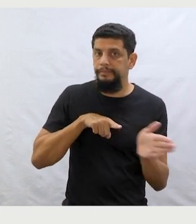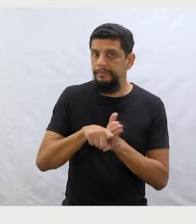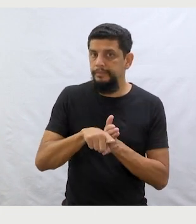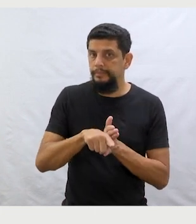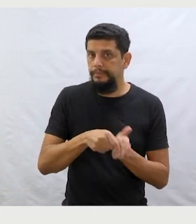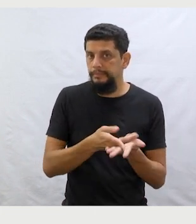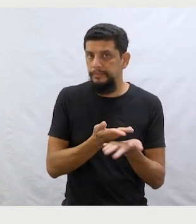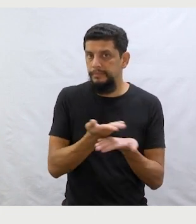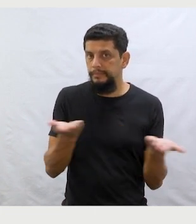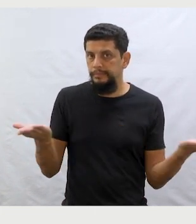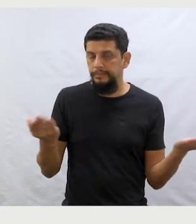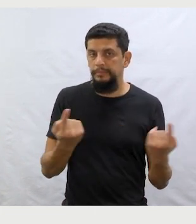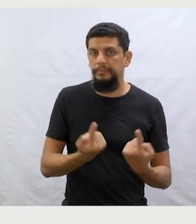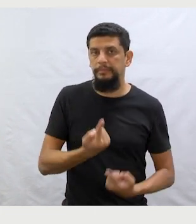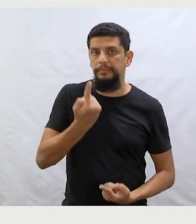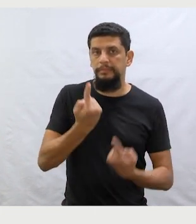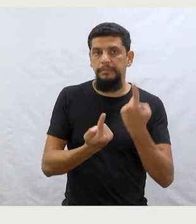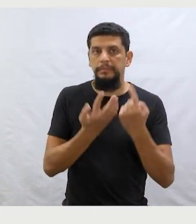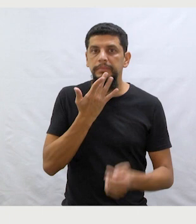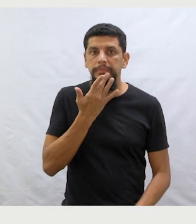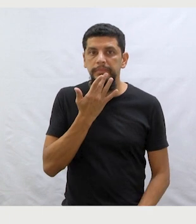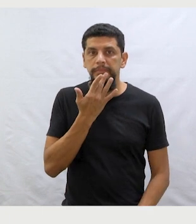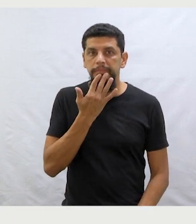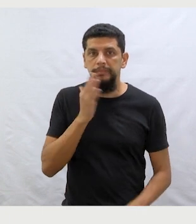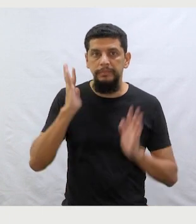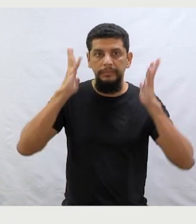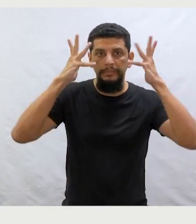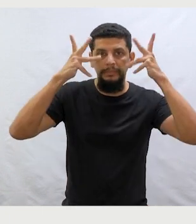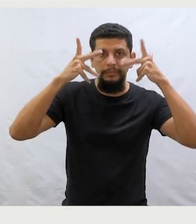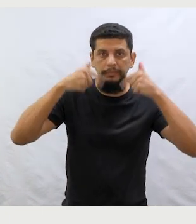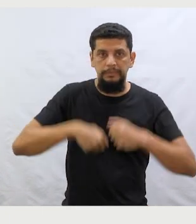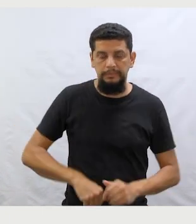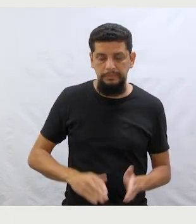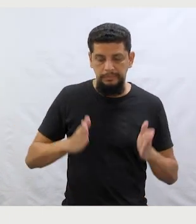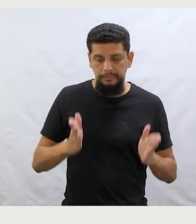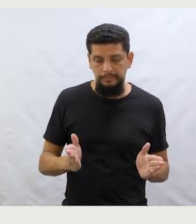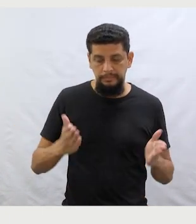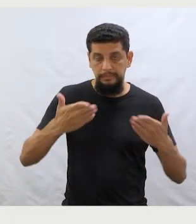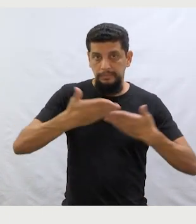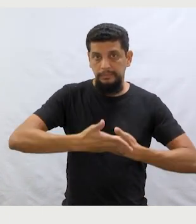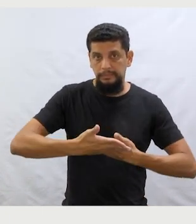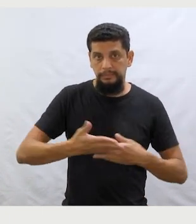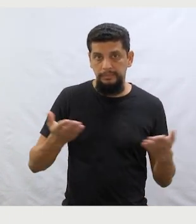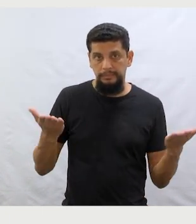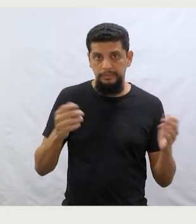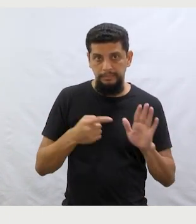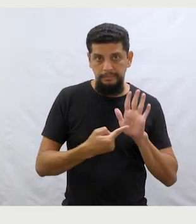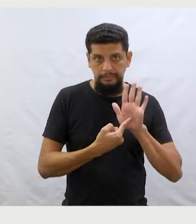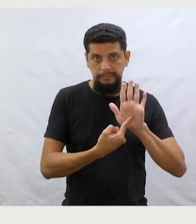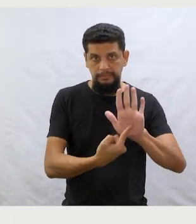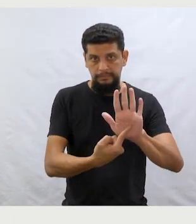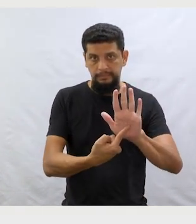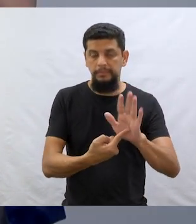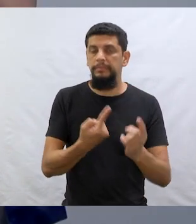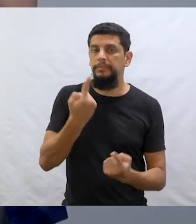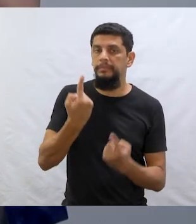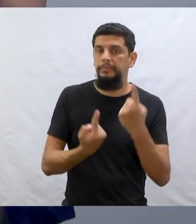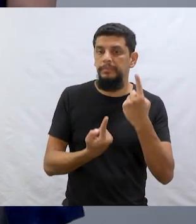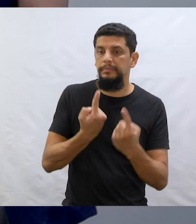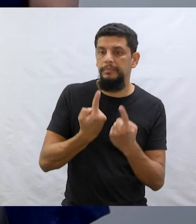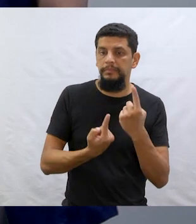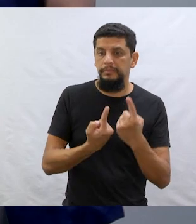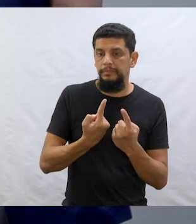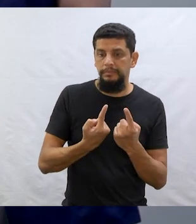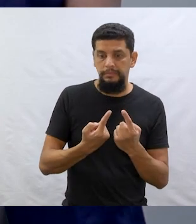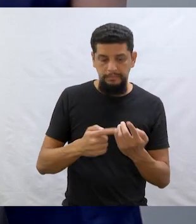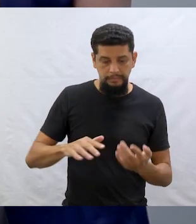pergunta. Qual é a cor do animal da caixa que vamos falar? Qual é